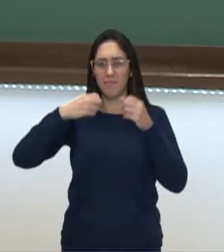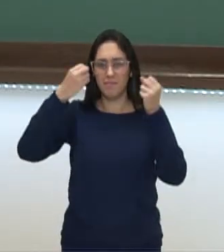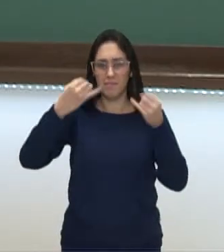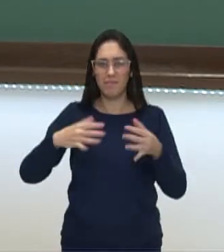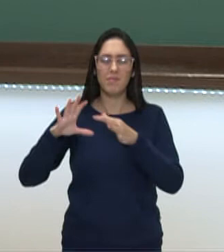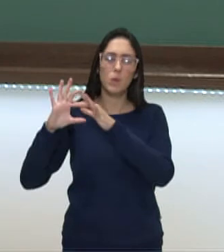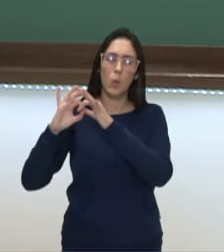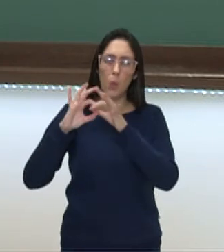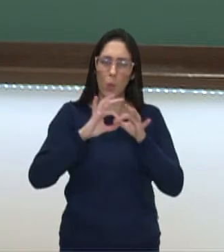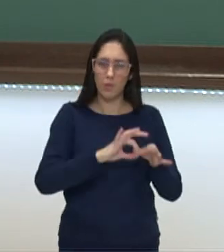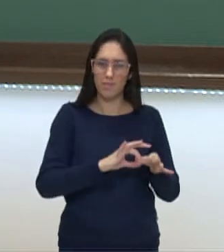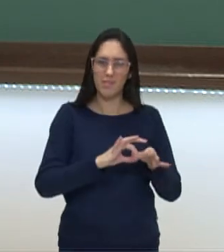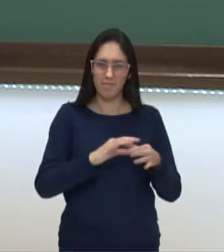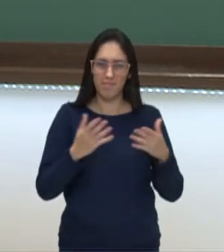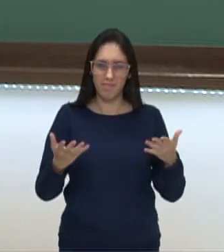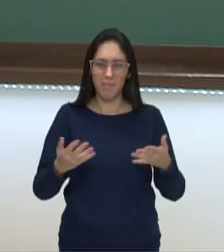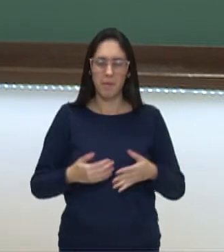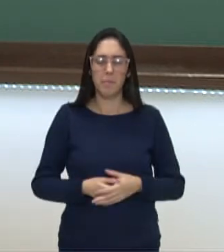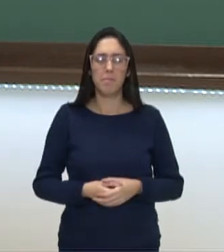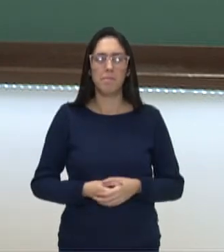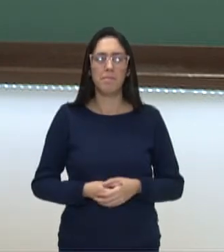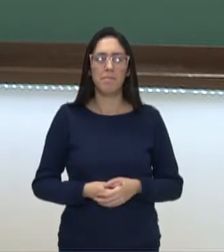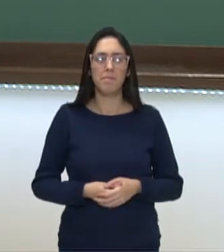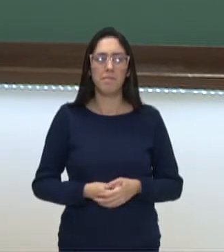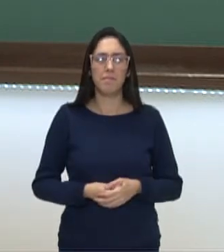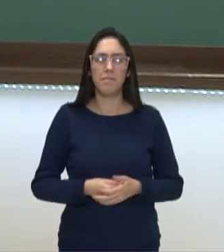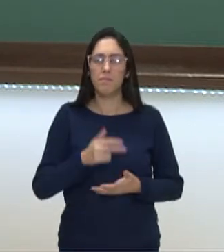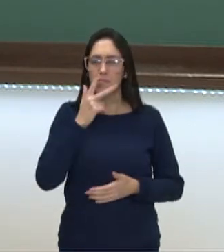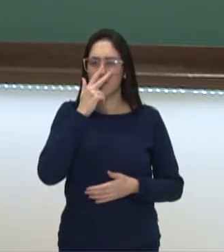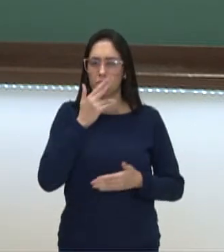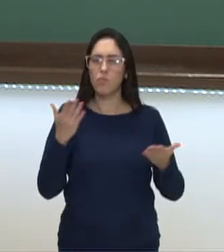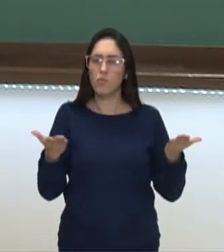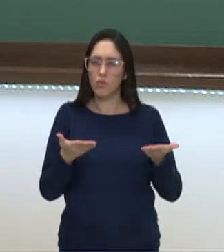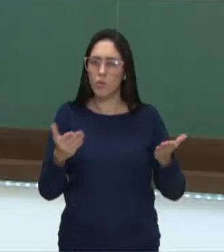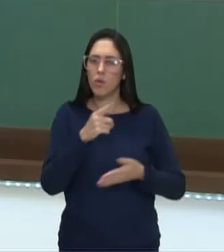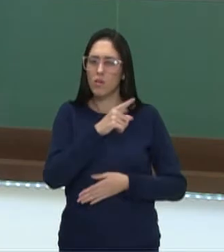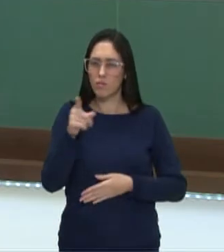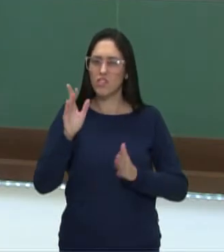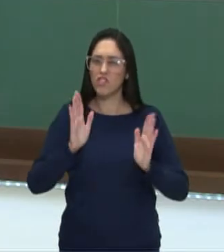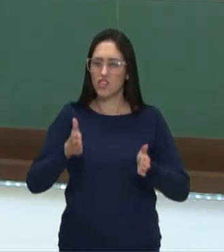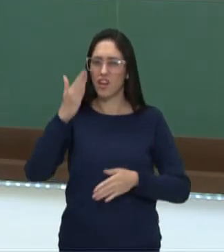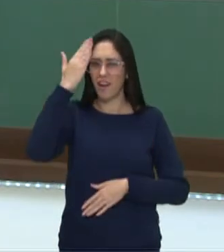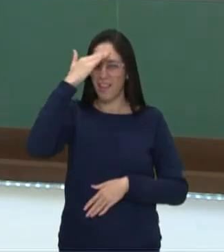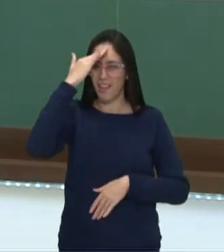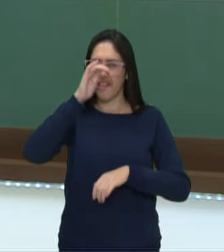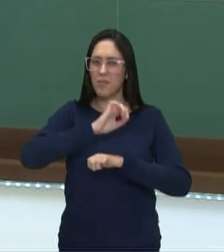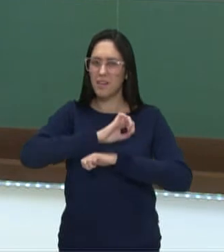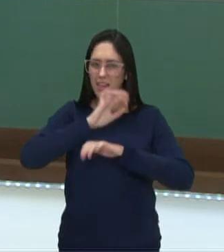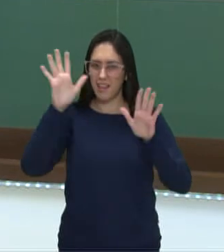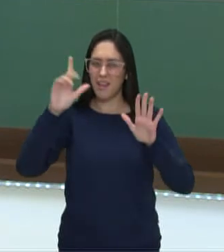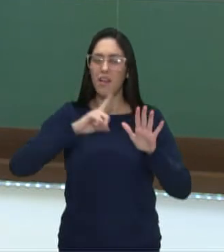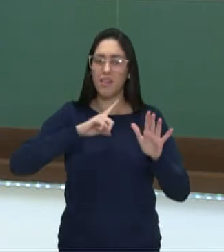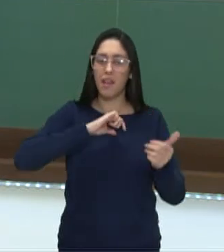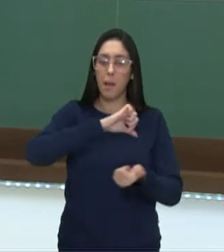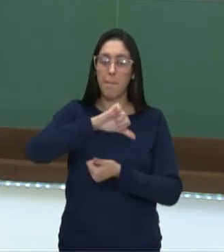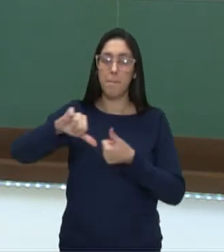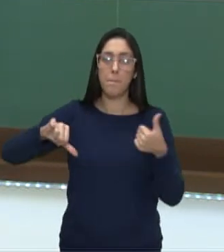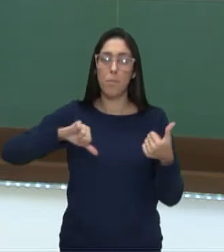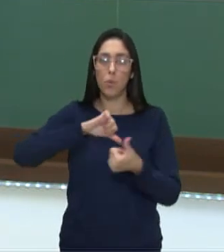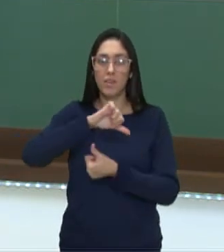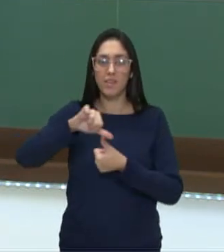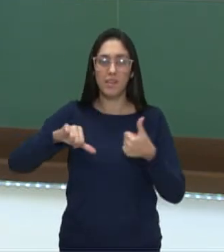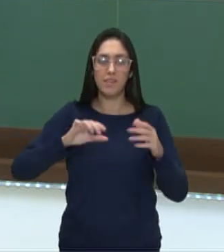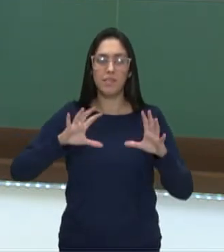atividade anterior que o professor estava explicando aqui. Acho que agora vocês já se tocaram, né? Dessa mudança de